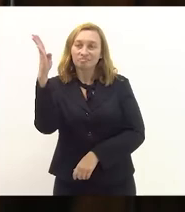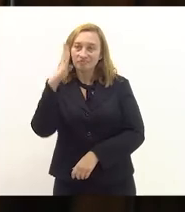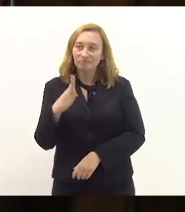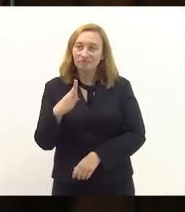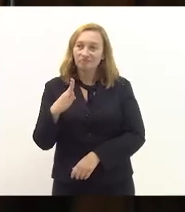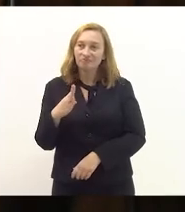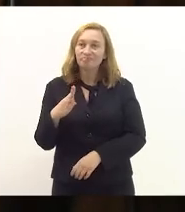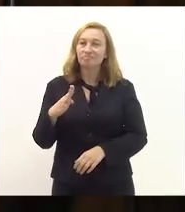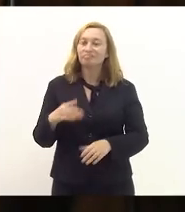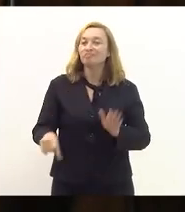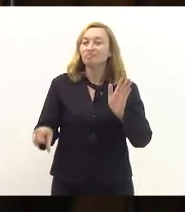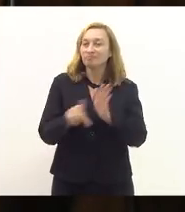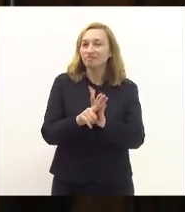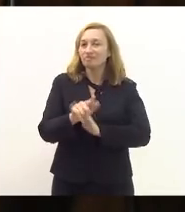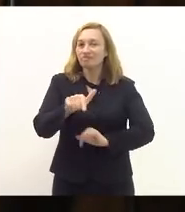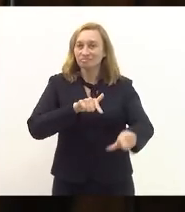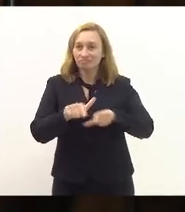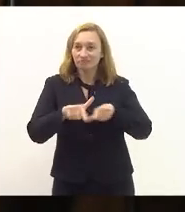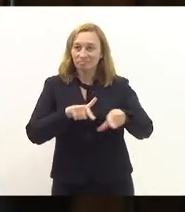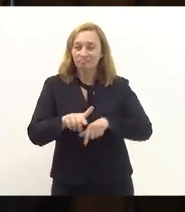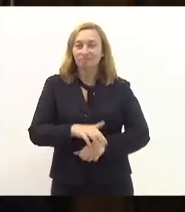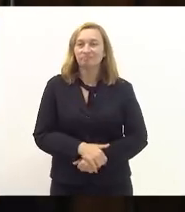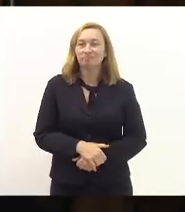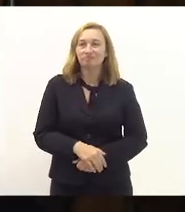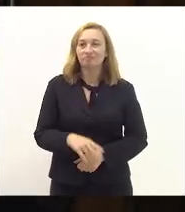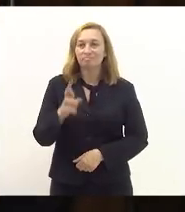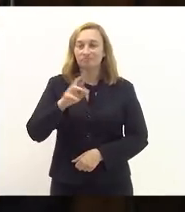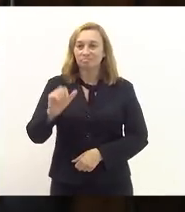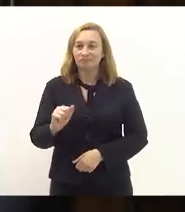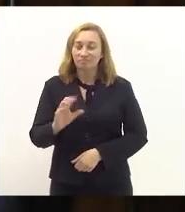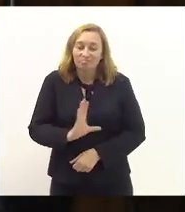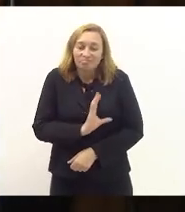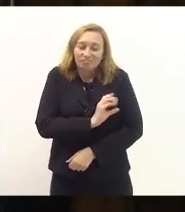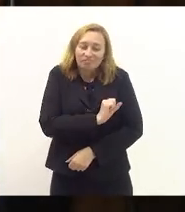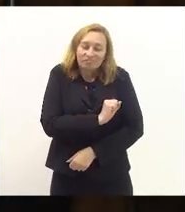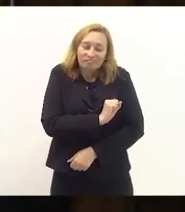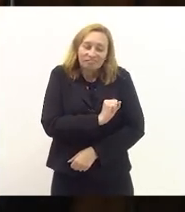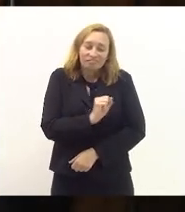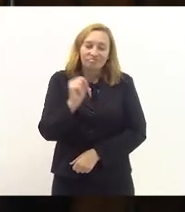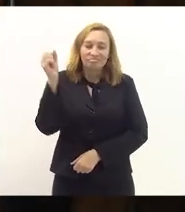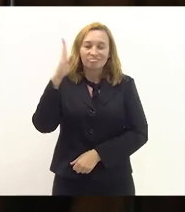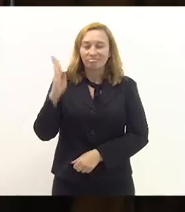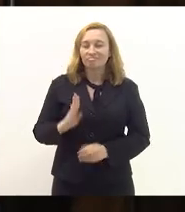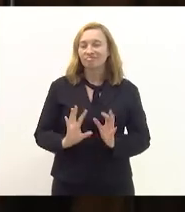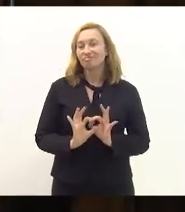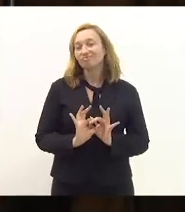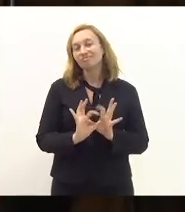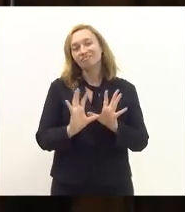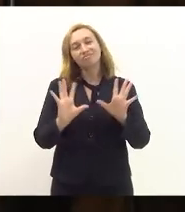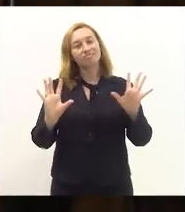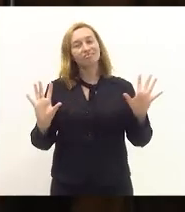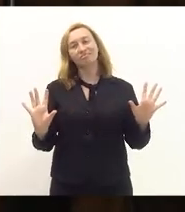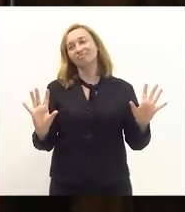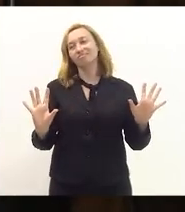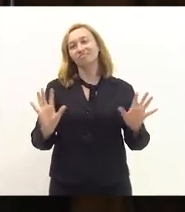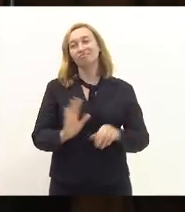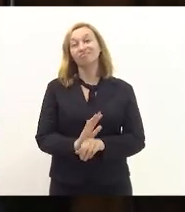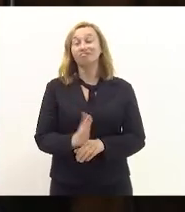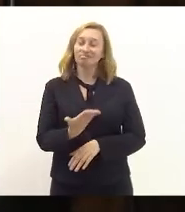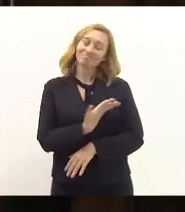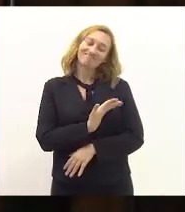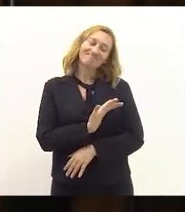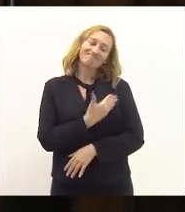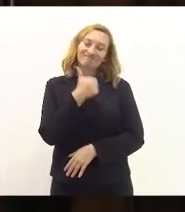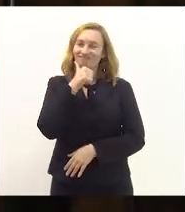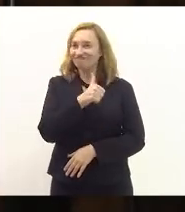inclusive a legislação trabalhista. Brizola, além do amor ao Brasil, tinha amor à democracia. Meus amigos e